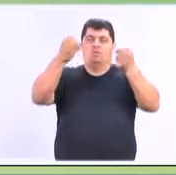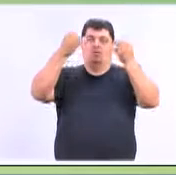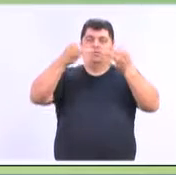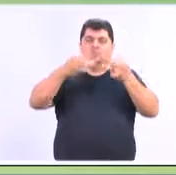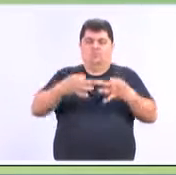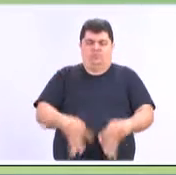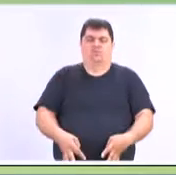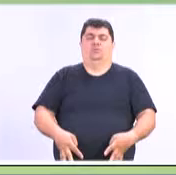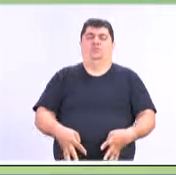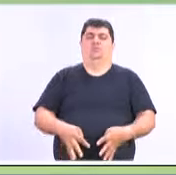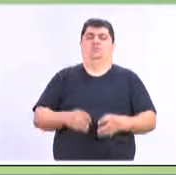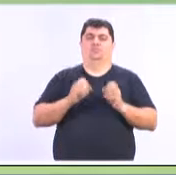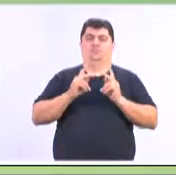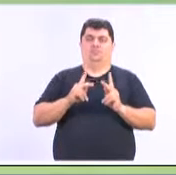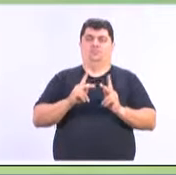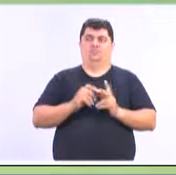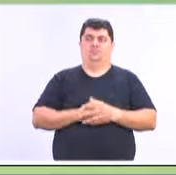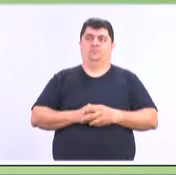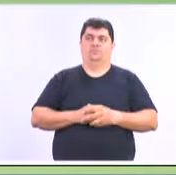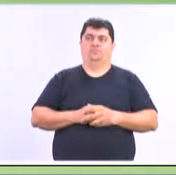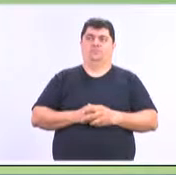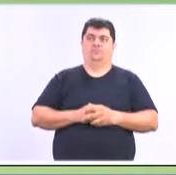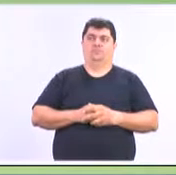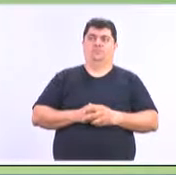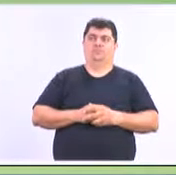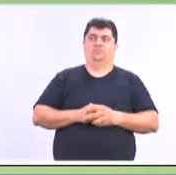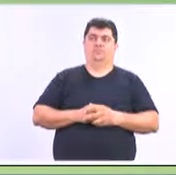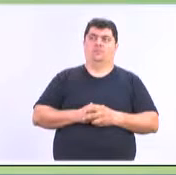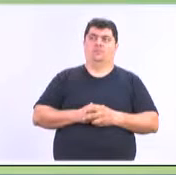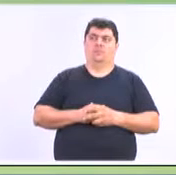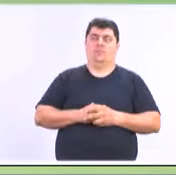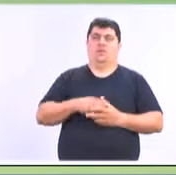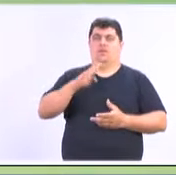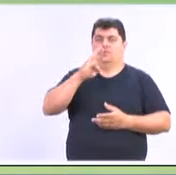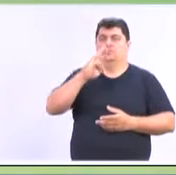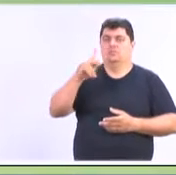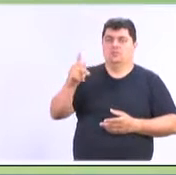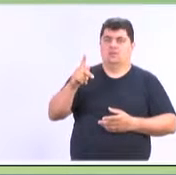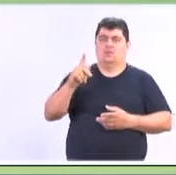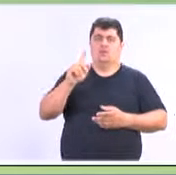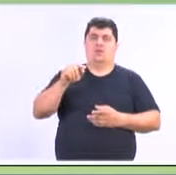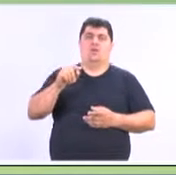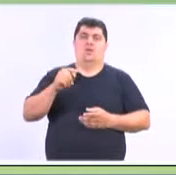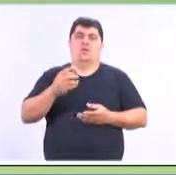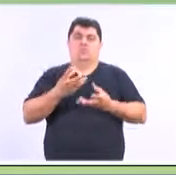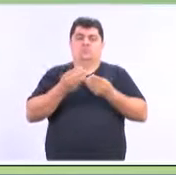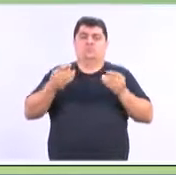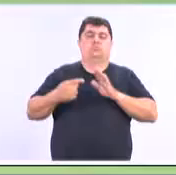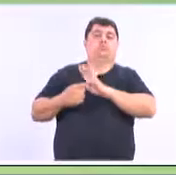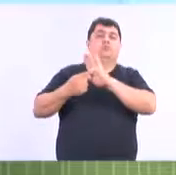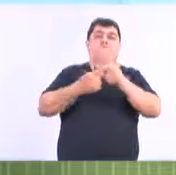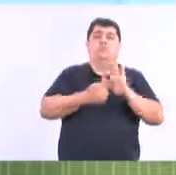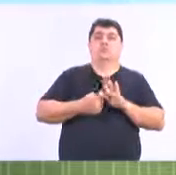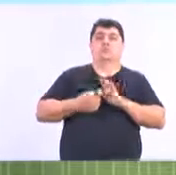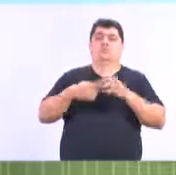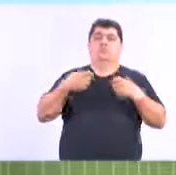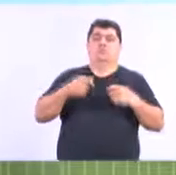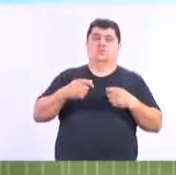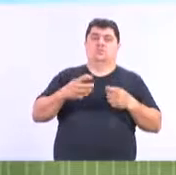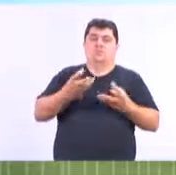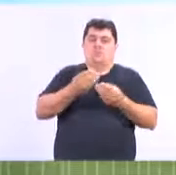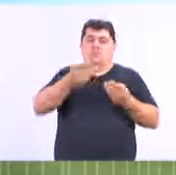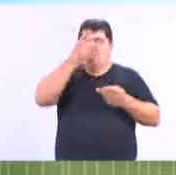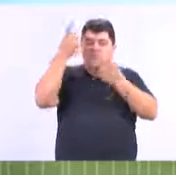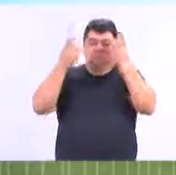resultado. Ok? Então, o balanço patrimonial, eu costumo dizer que ela é uma grande demonstração que precisa de um monte de muleta